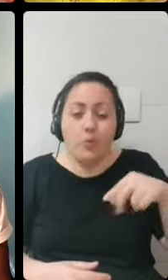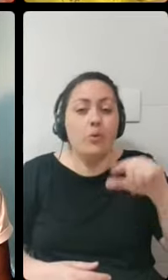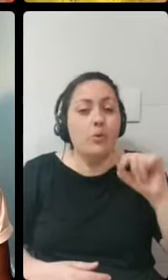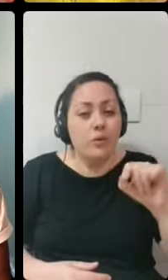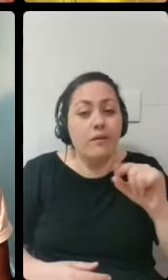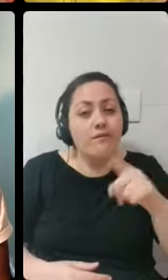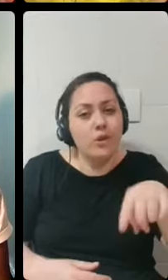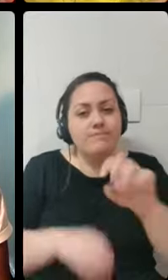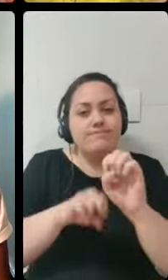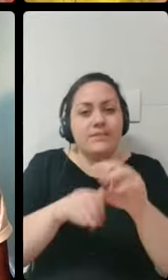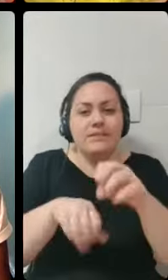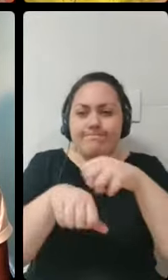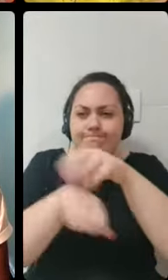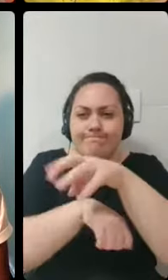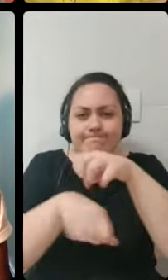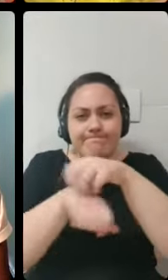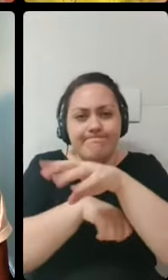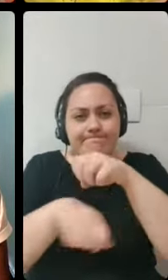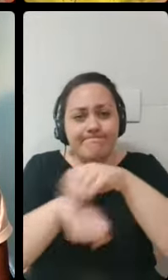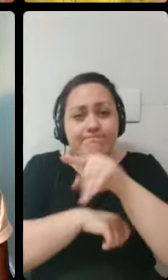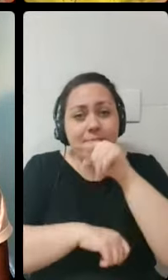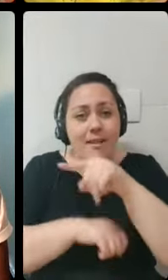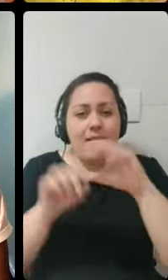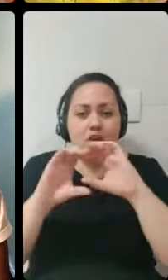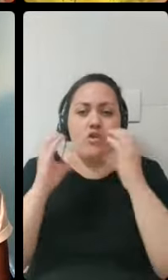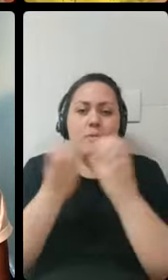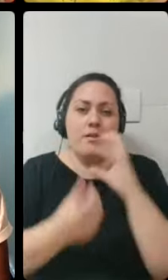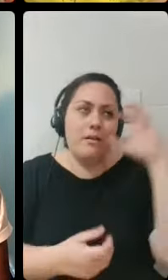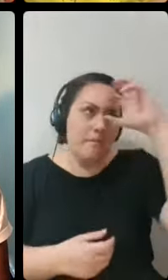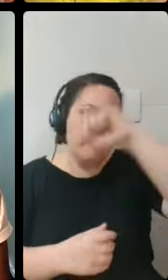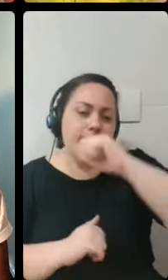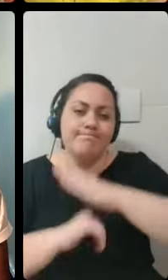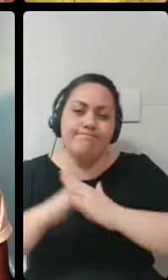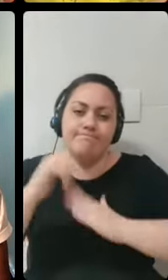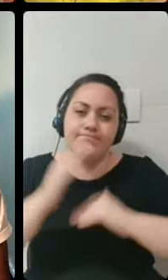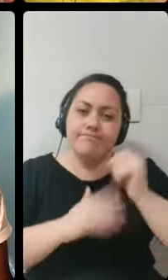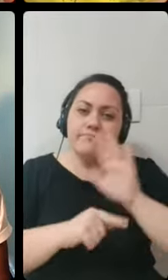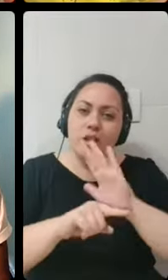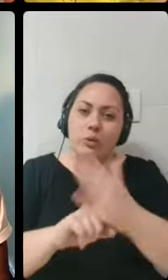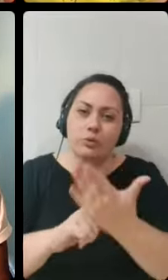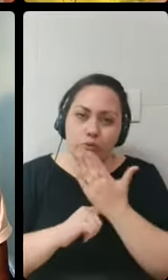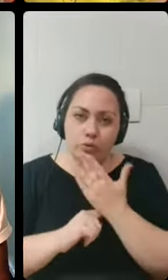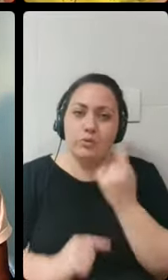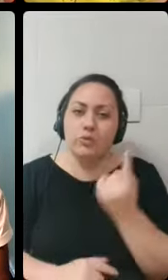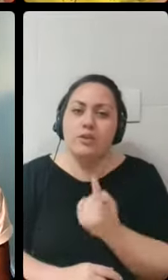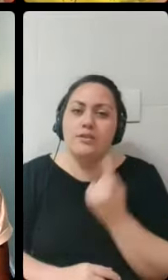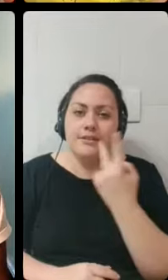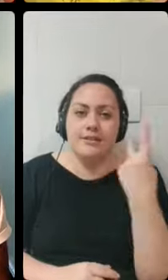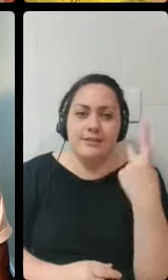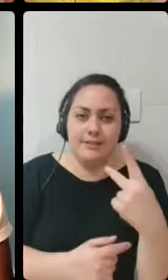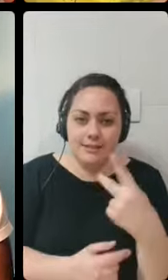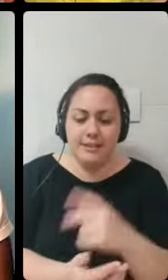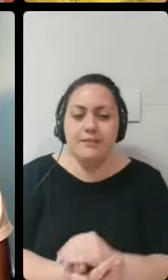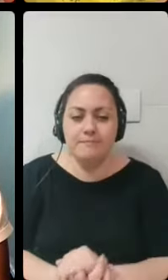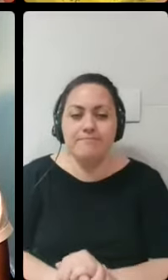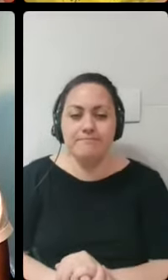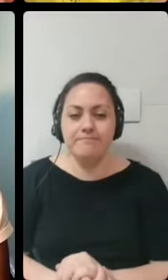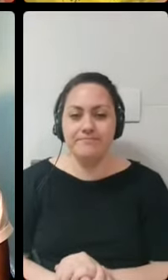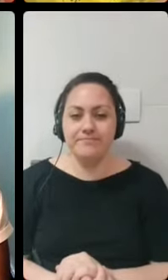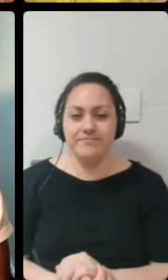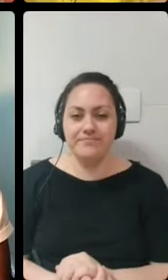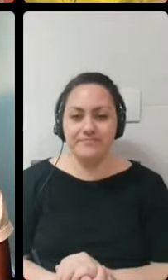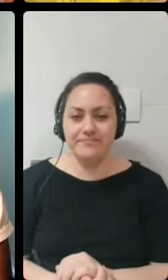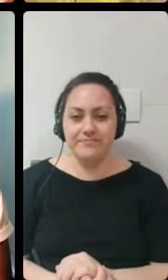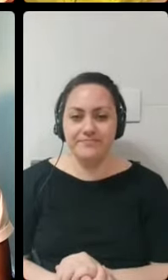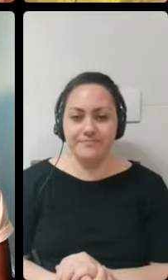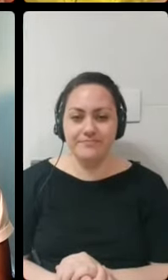dar ferramentas para a comunidade ser uma comunidade autônoma nesse sentido, né? Como vocês falaram